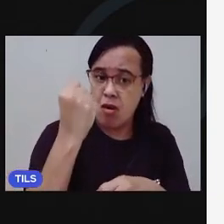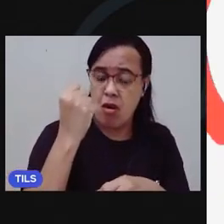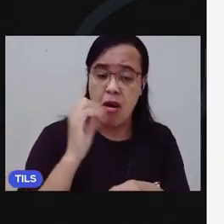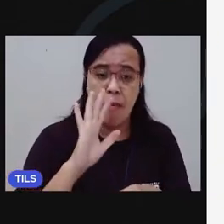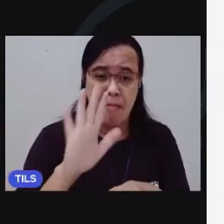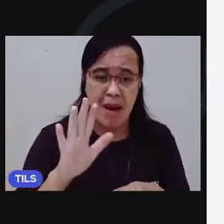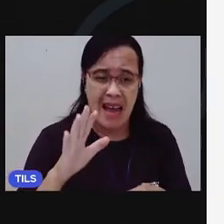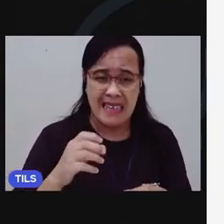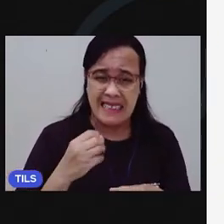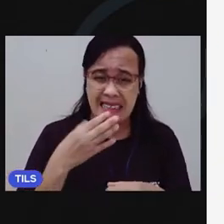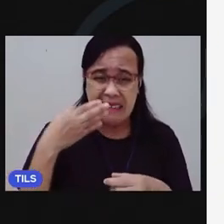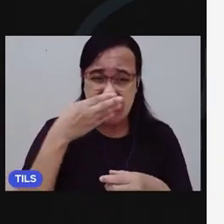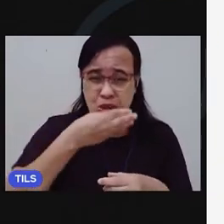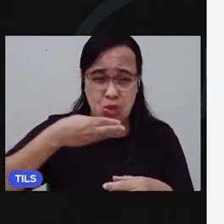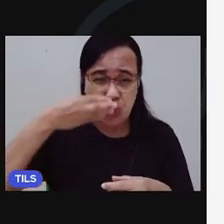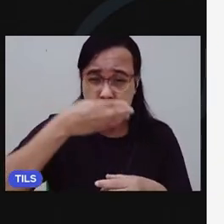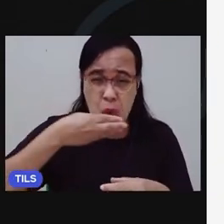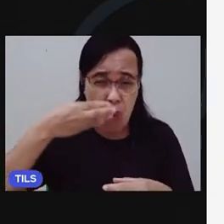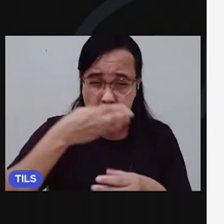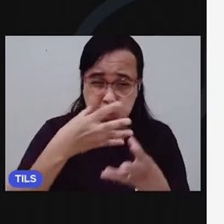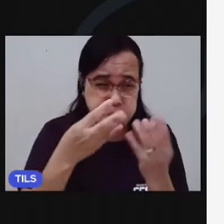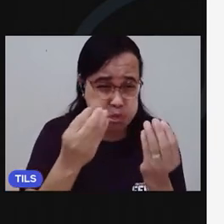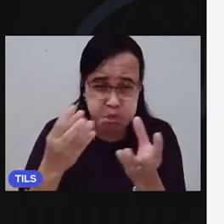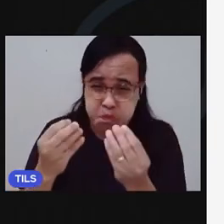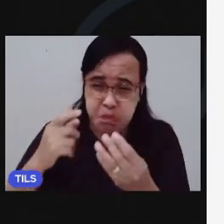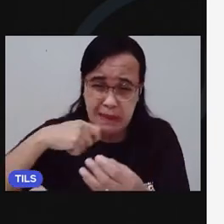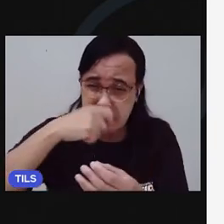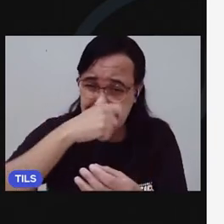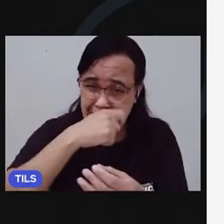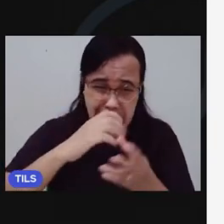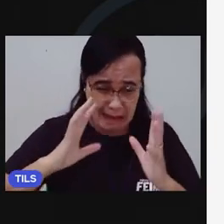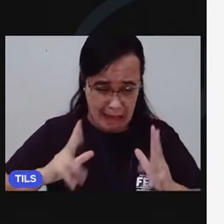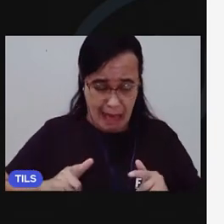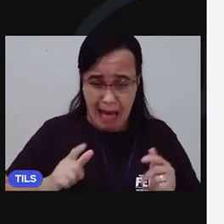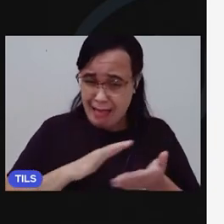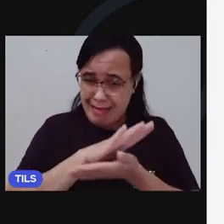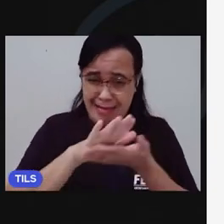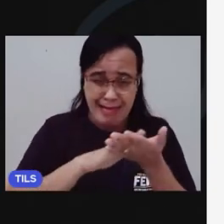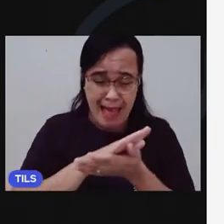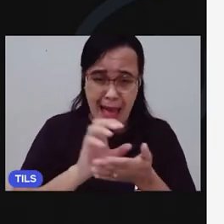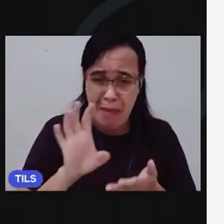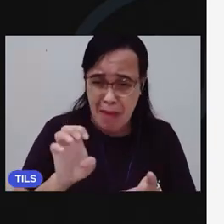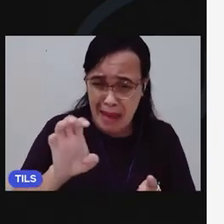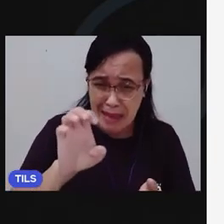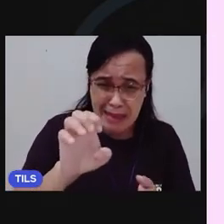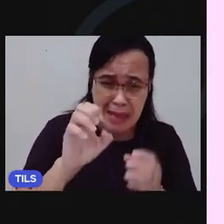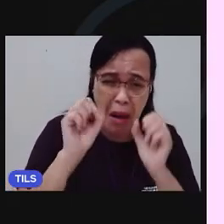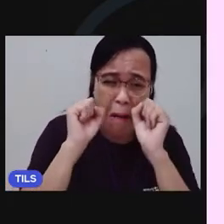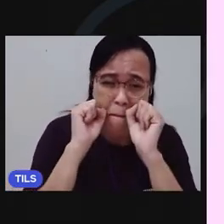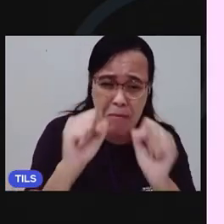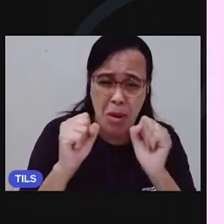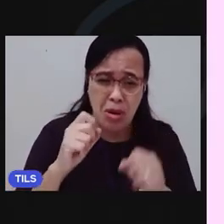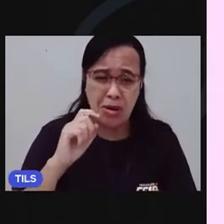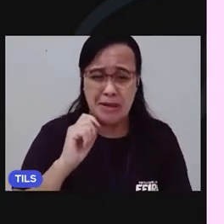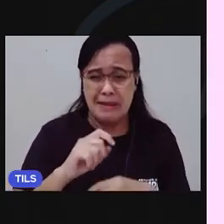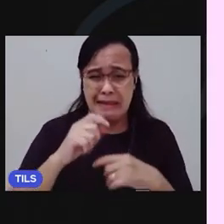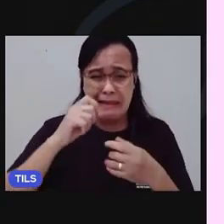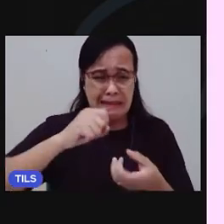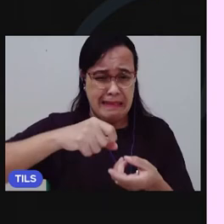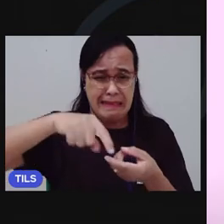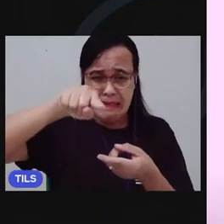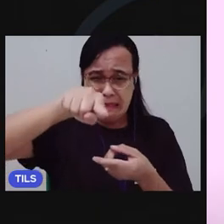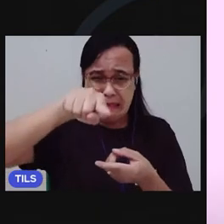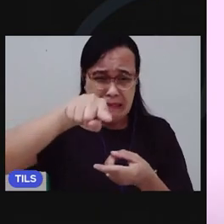comemos muito açúcar e não limpamos direito, as bactérias que vivem na nossa boca podem até destruir o dente, gerando